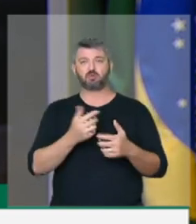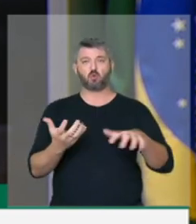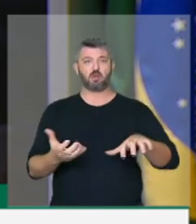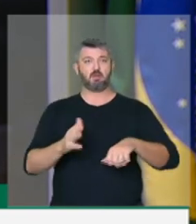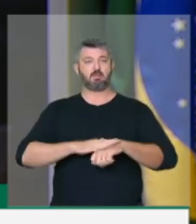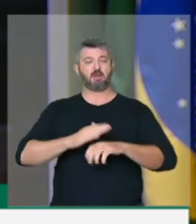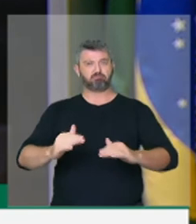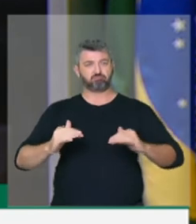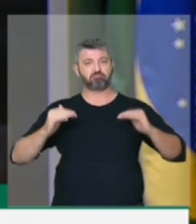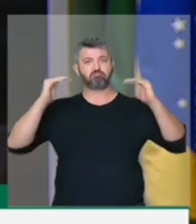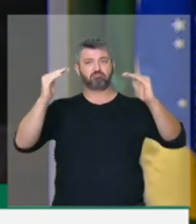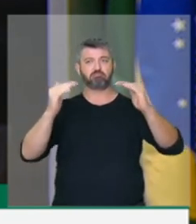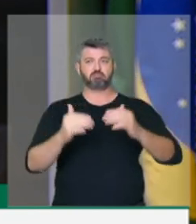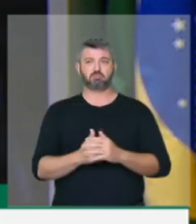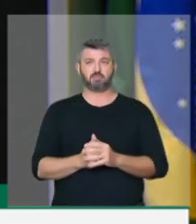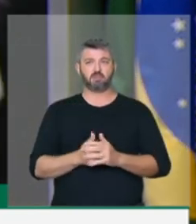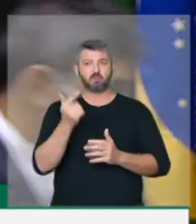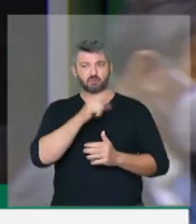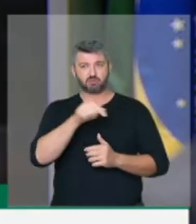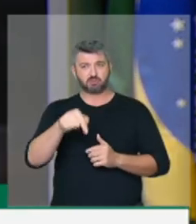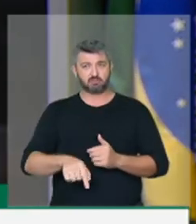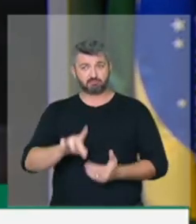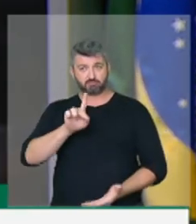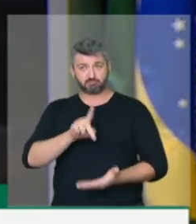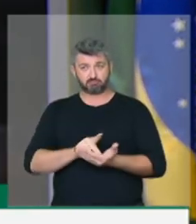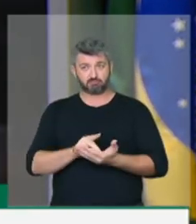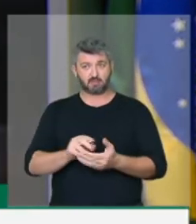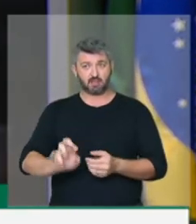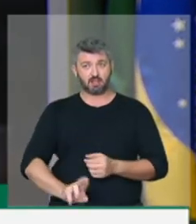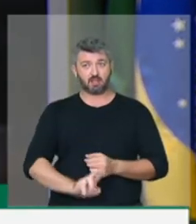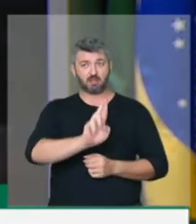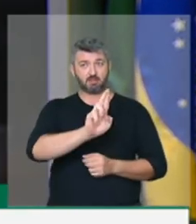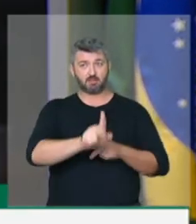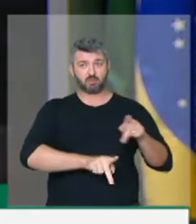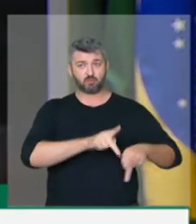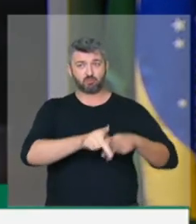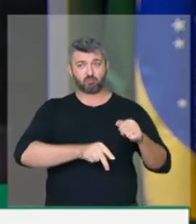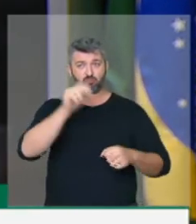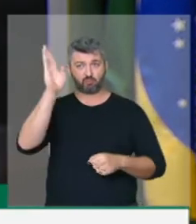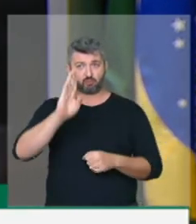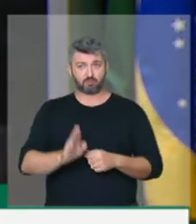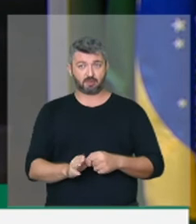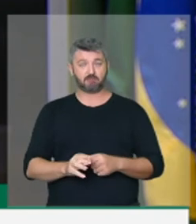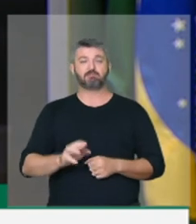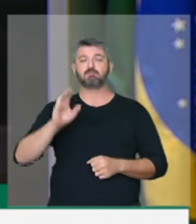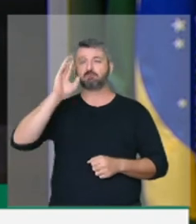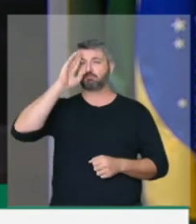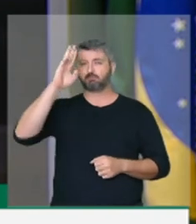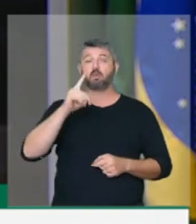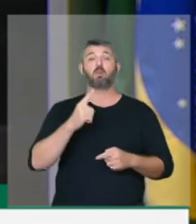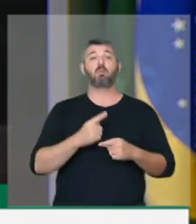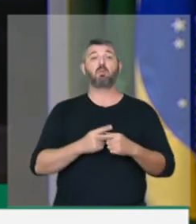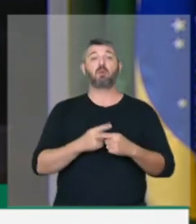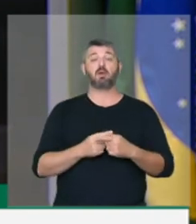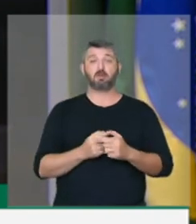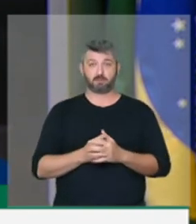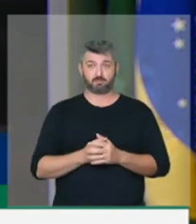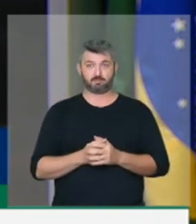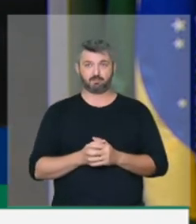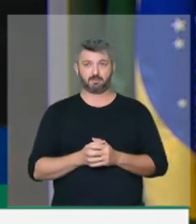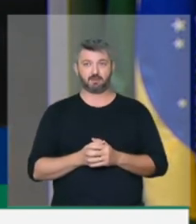altivo, para que a gente possa ter um parlamento que efetivamente represente a população brasileira, principalmente porque,